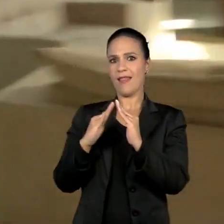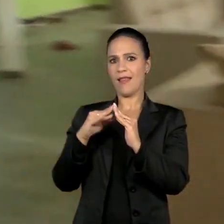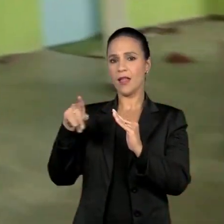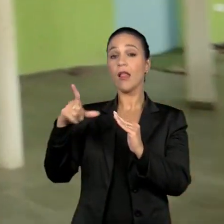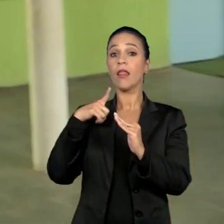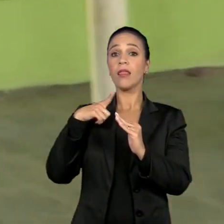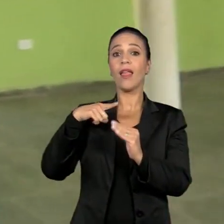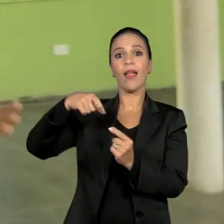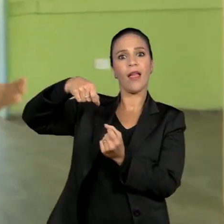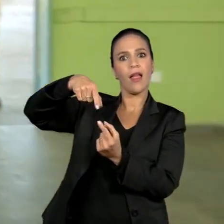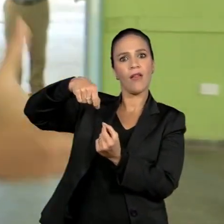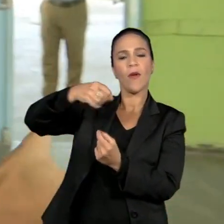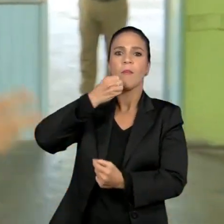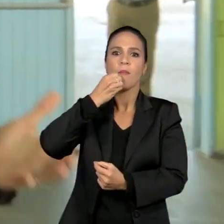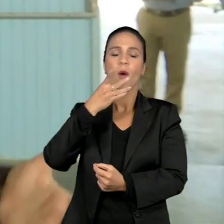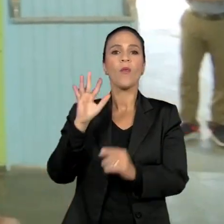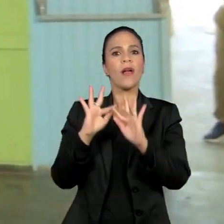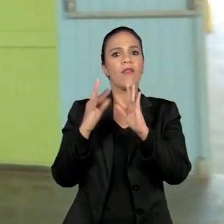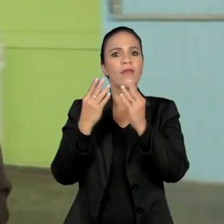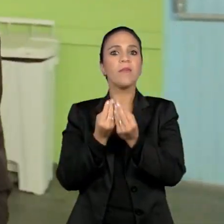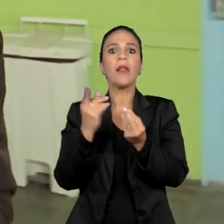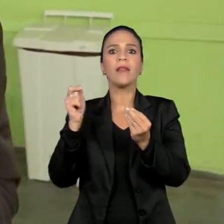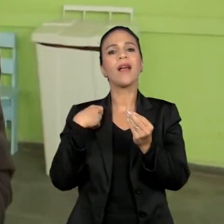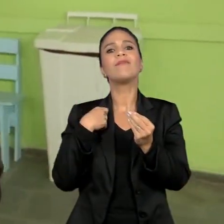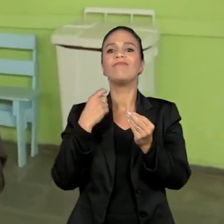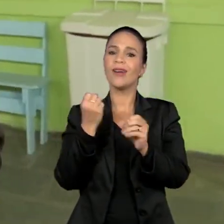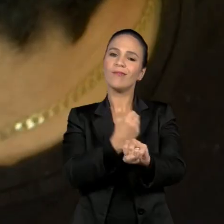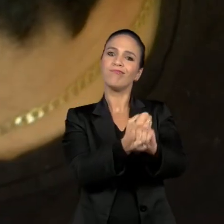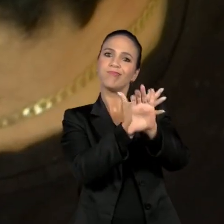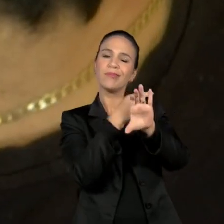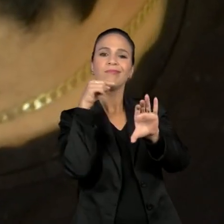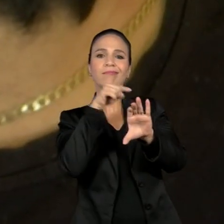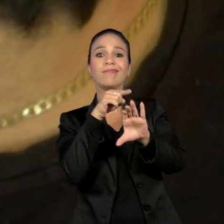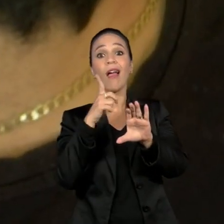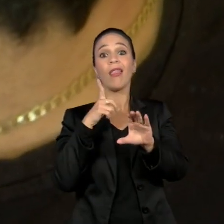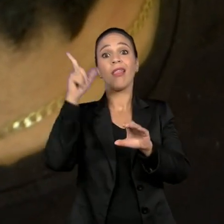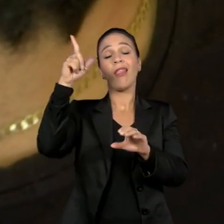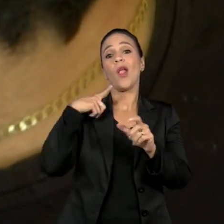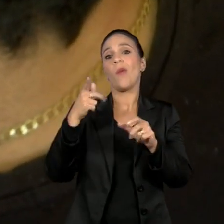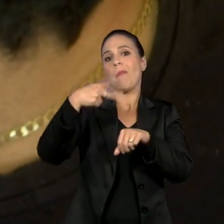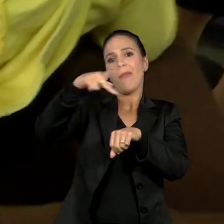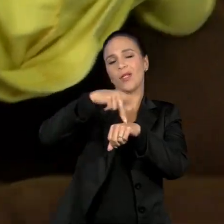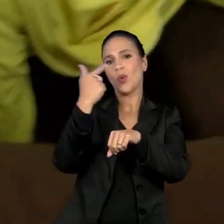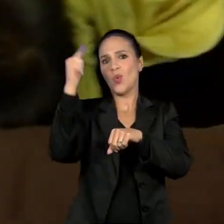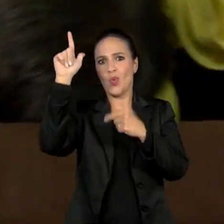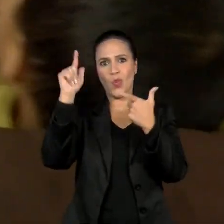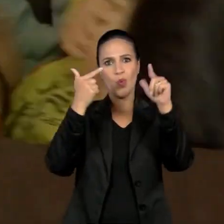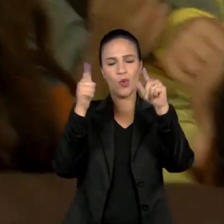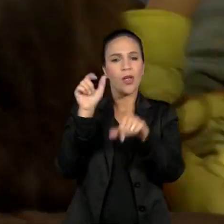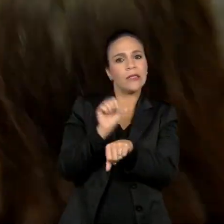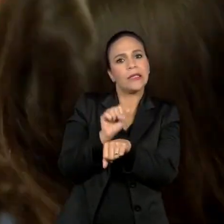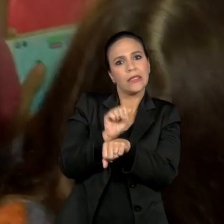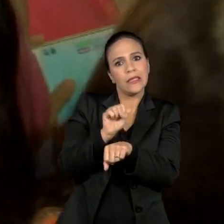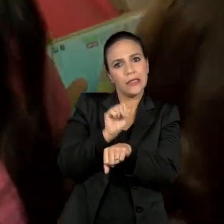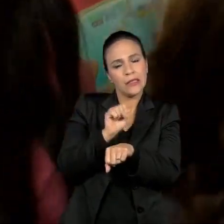Quando uma família chega, a gente recebe ela nesse espaço. A gente apresenta a nossa equipe, tem aqui a Amanda e a Sábera.